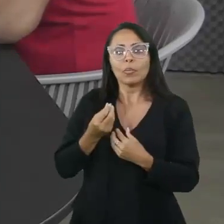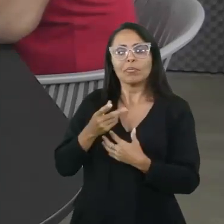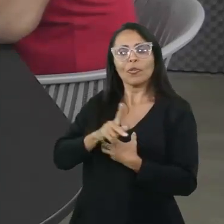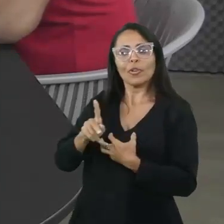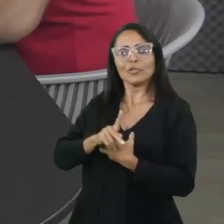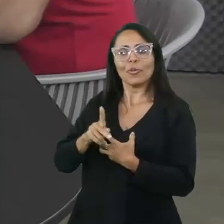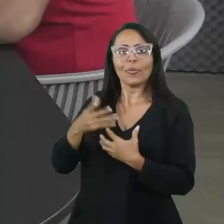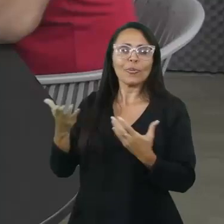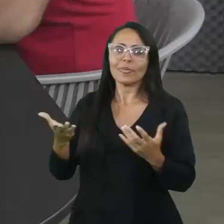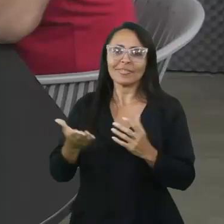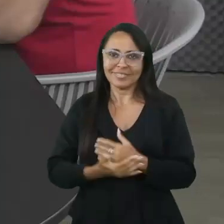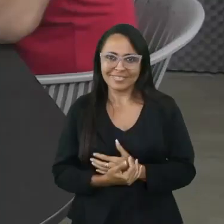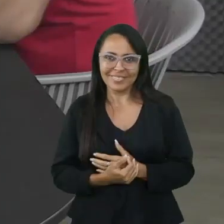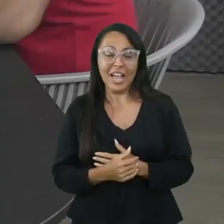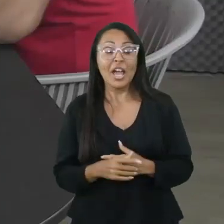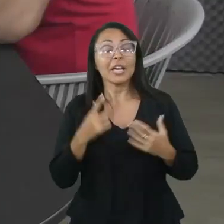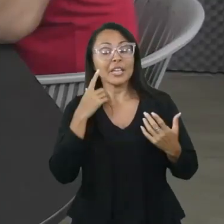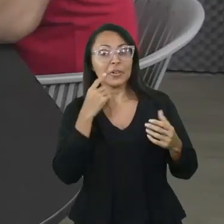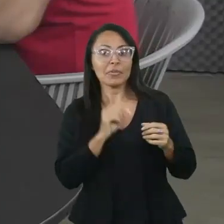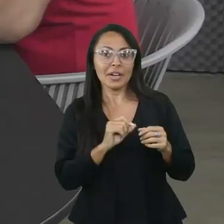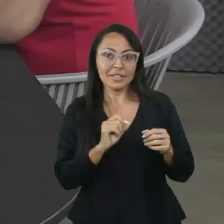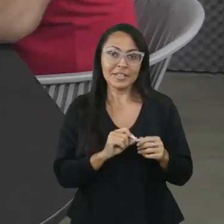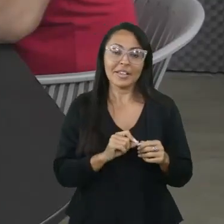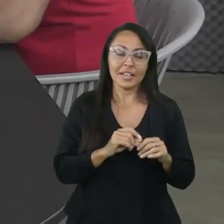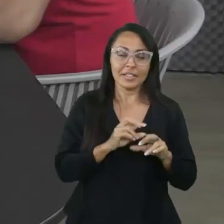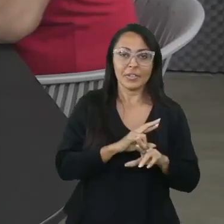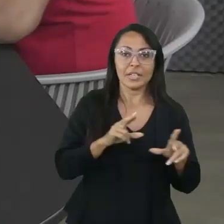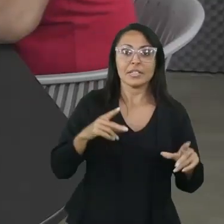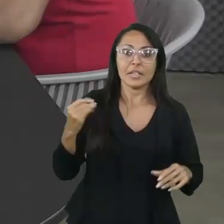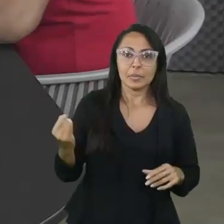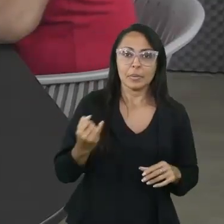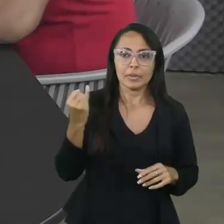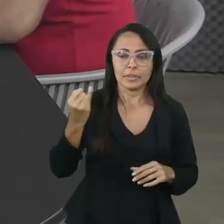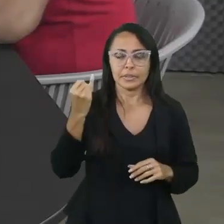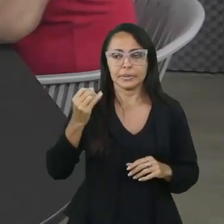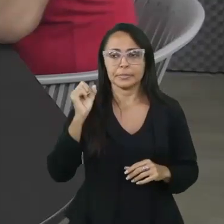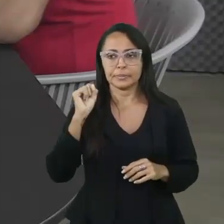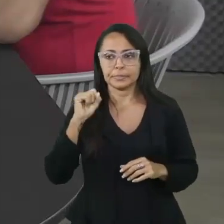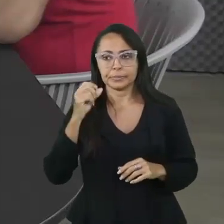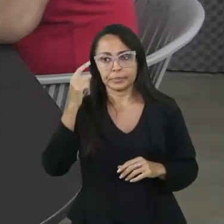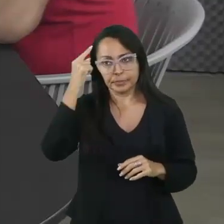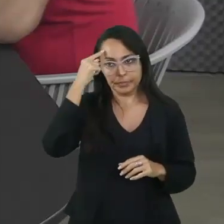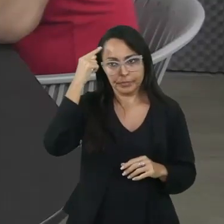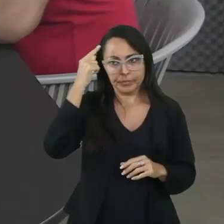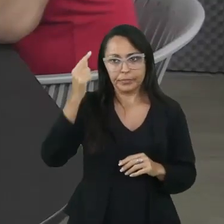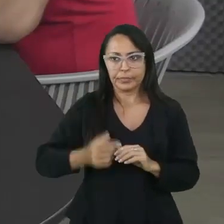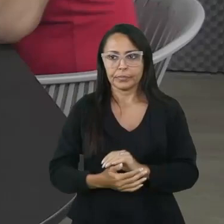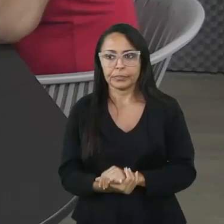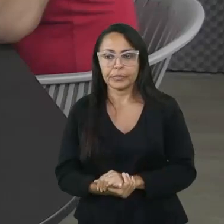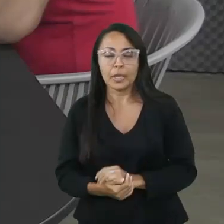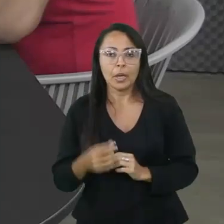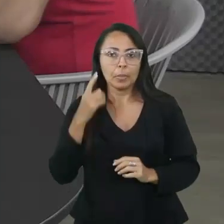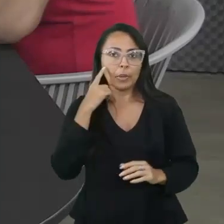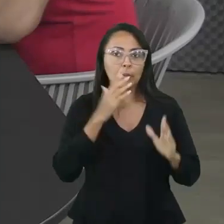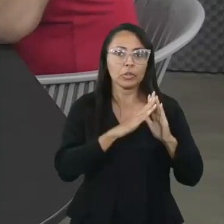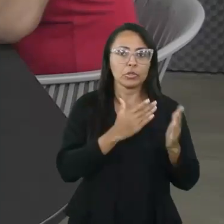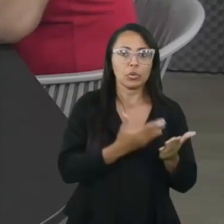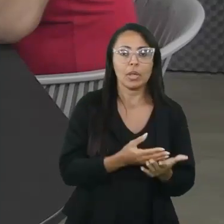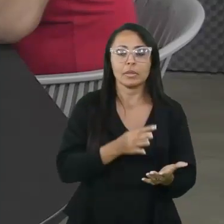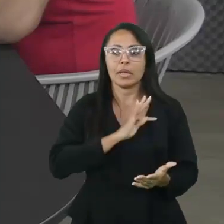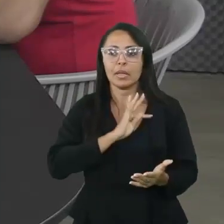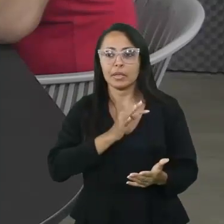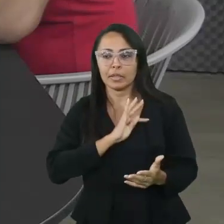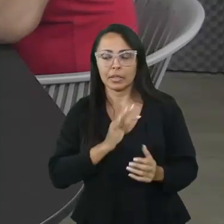acho que é fazer essa diferença. Isso é muito importante pra gente. Hugo, é importante pensar o seguinte, que é uma escola técnica, mas nem